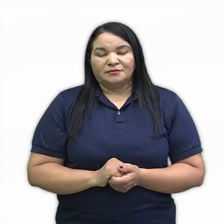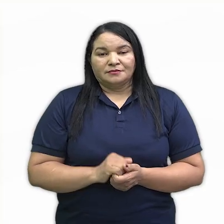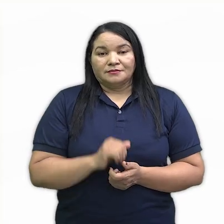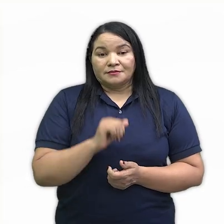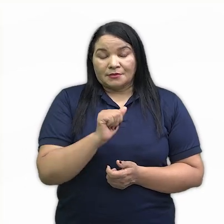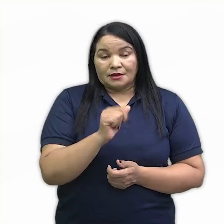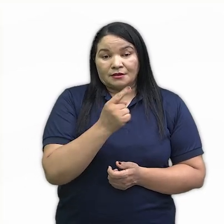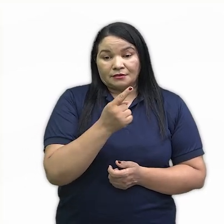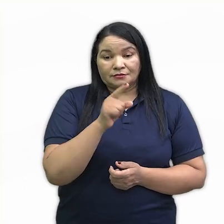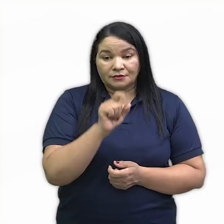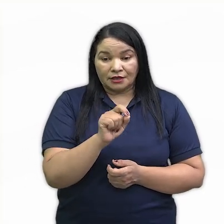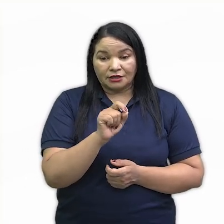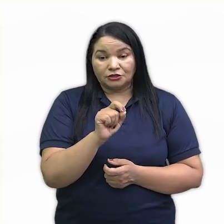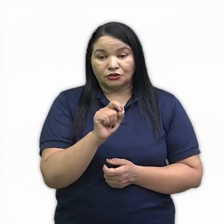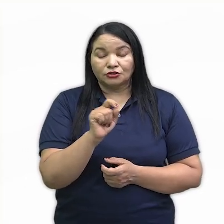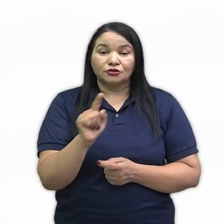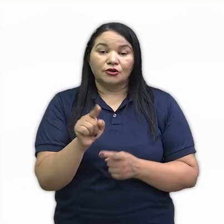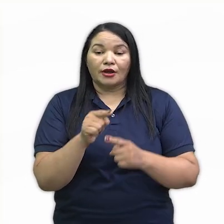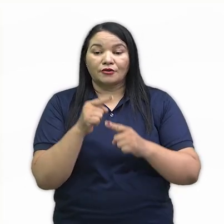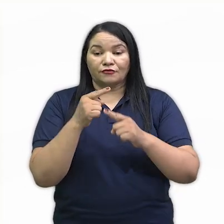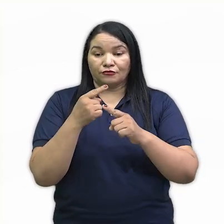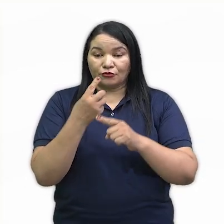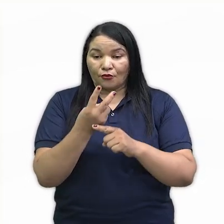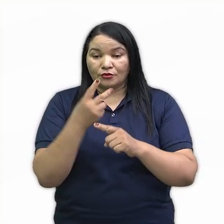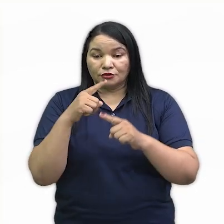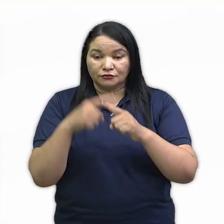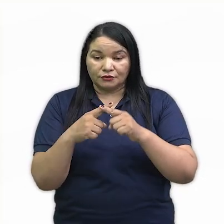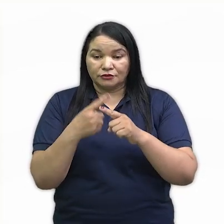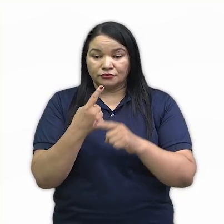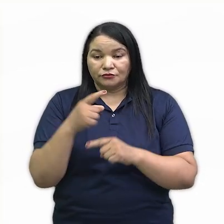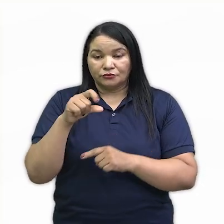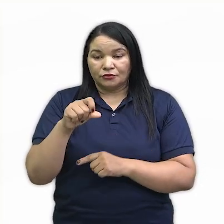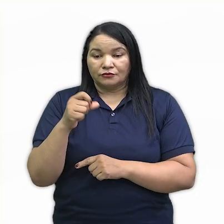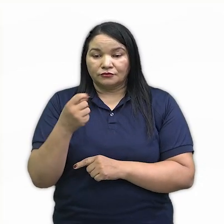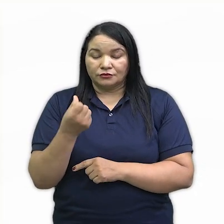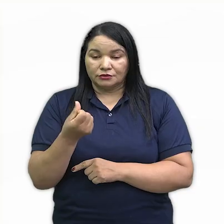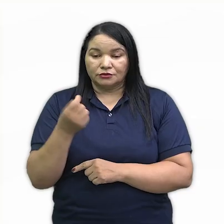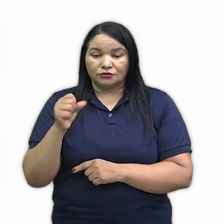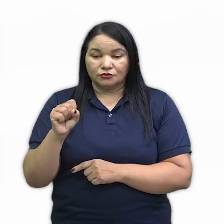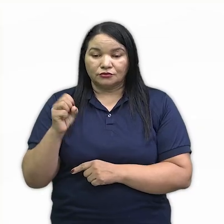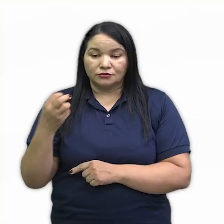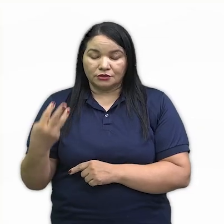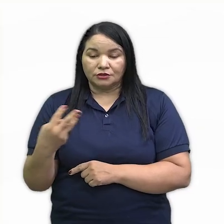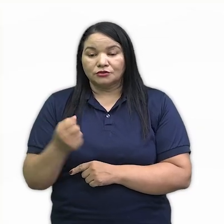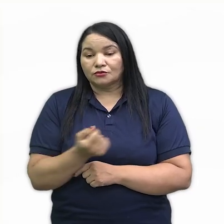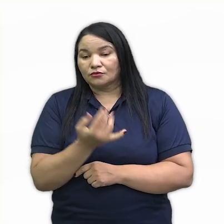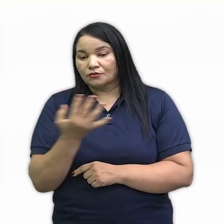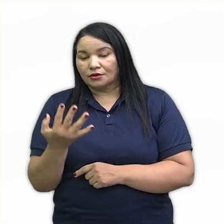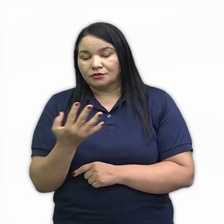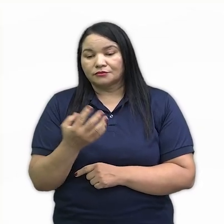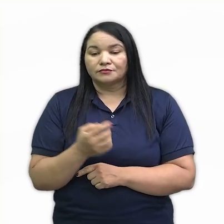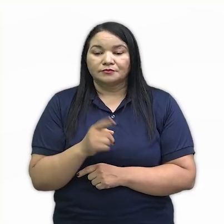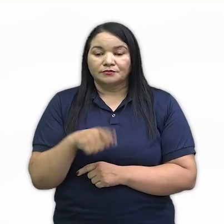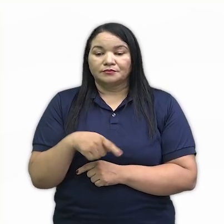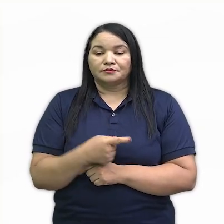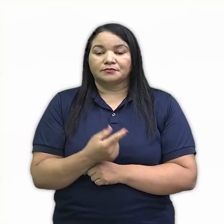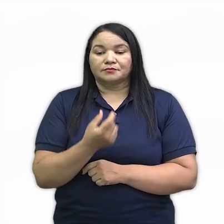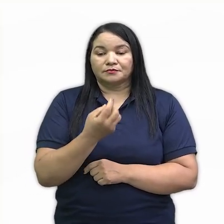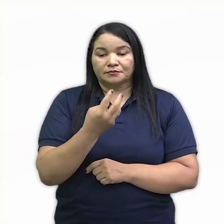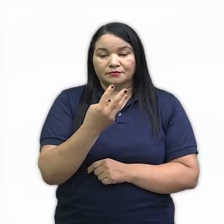Então, basta pegar esse valor e multiplicar por 2. A gente vai, então, ter o 10º termo dessa